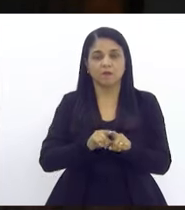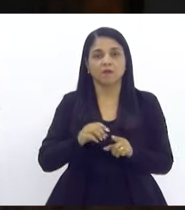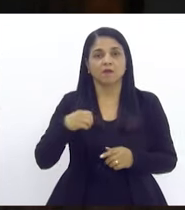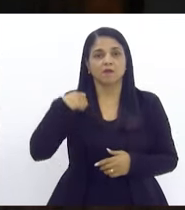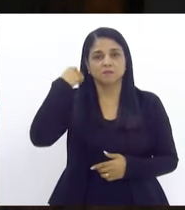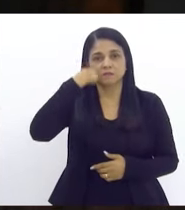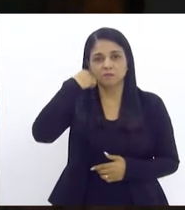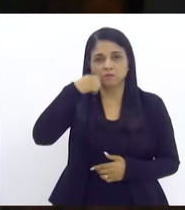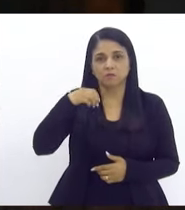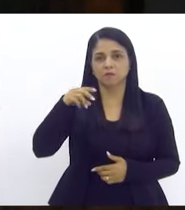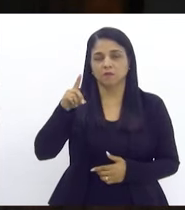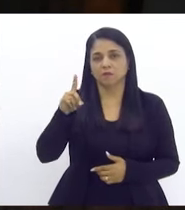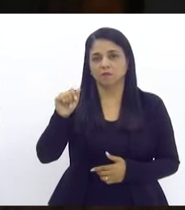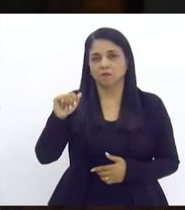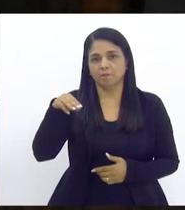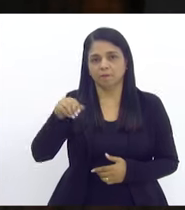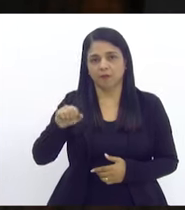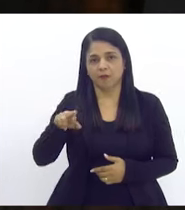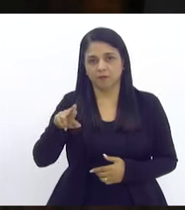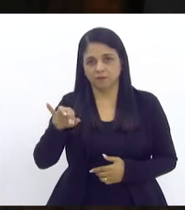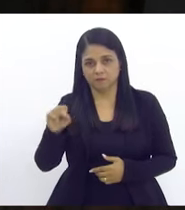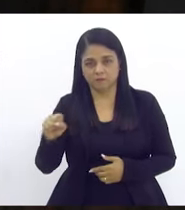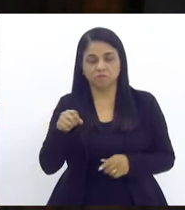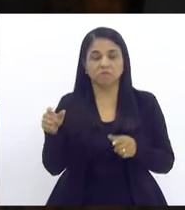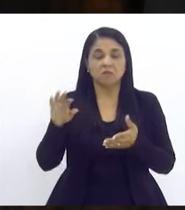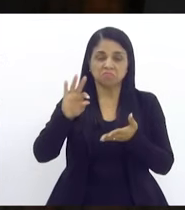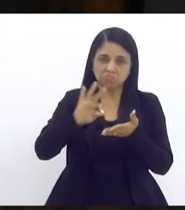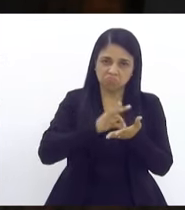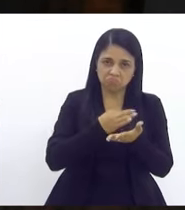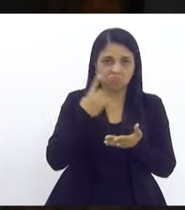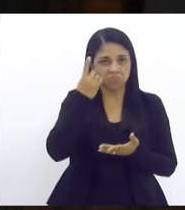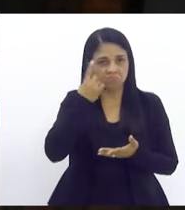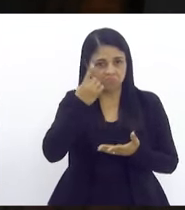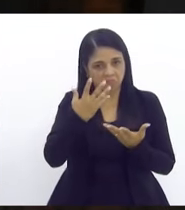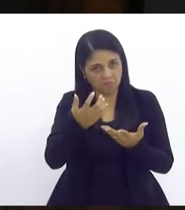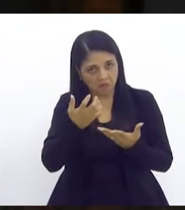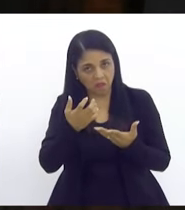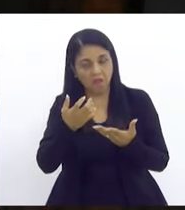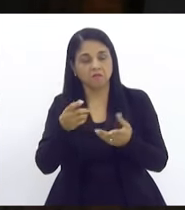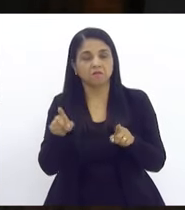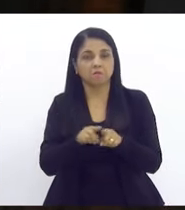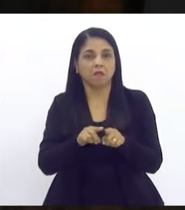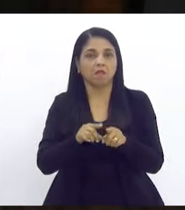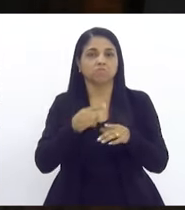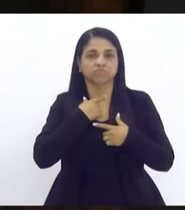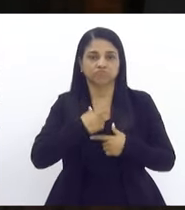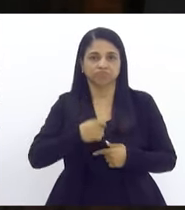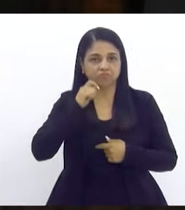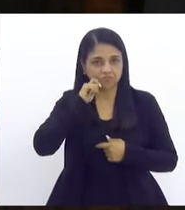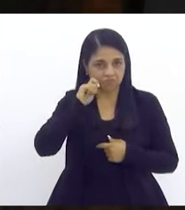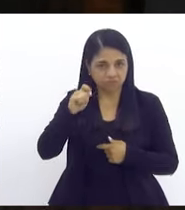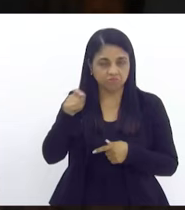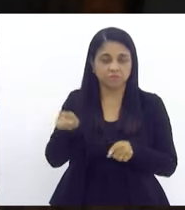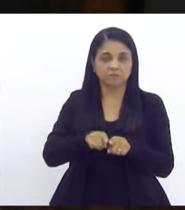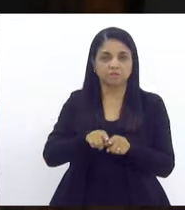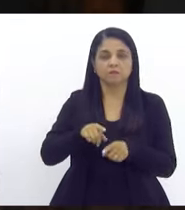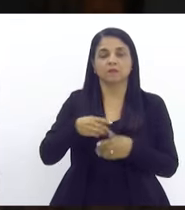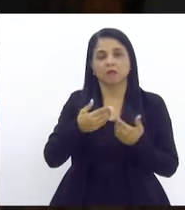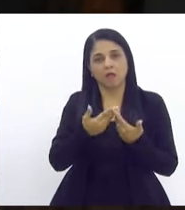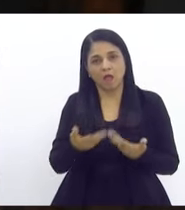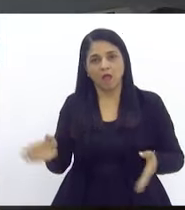Então, os deputados que quiserem assinar também junto para a senadora Damares, também eu abro com a